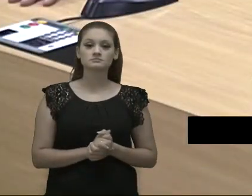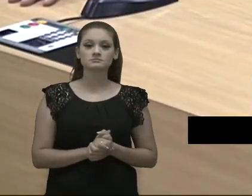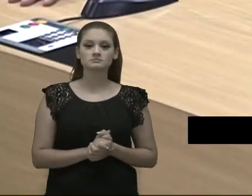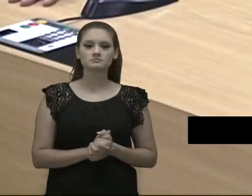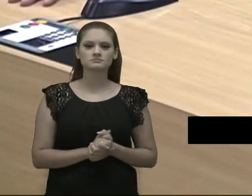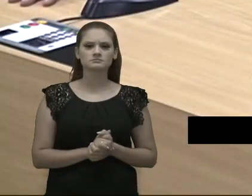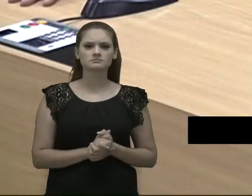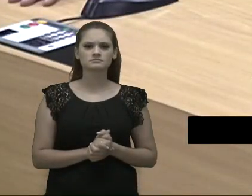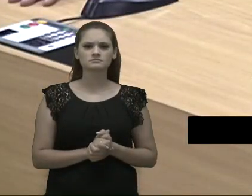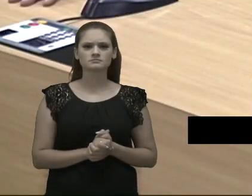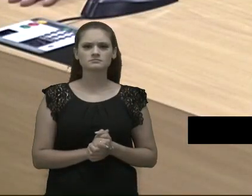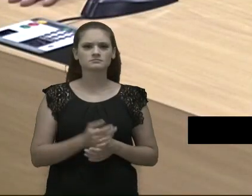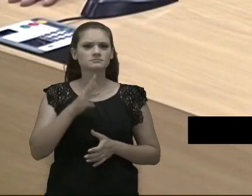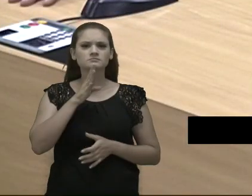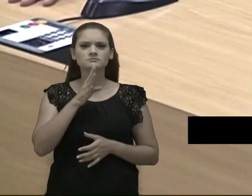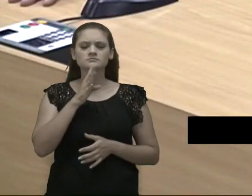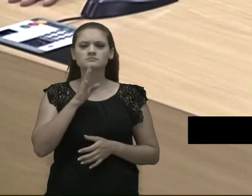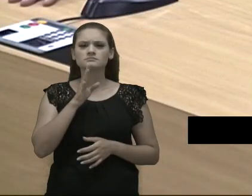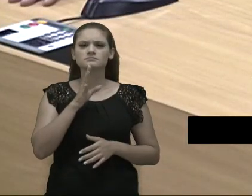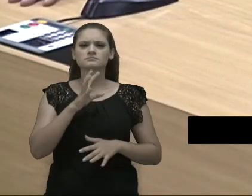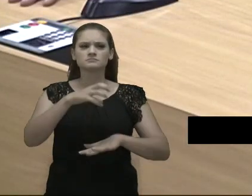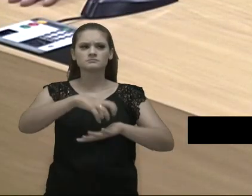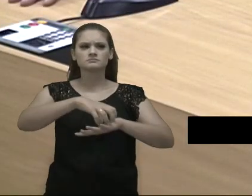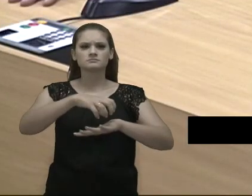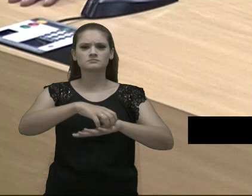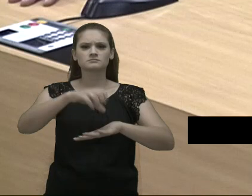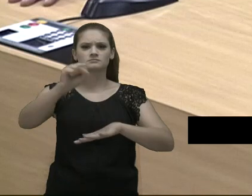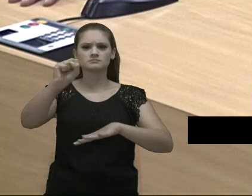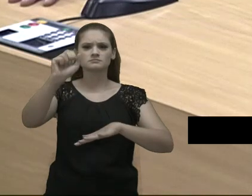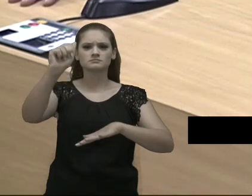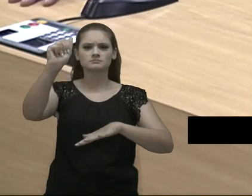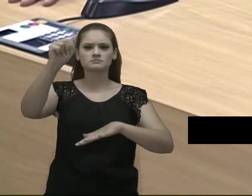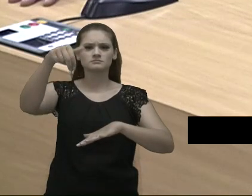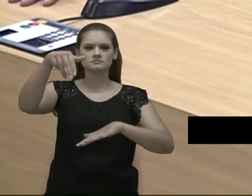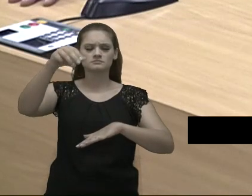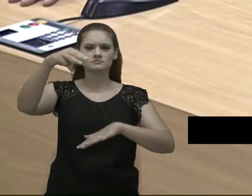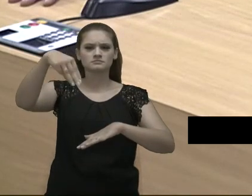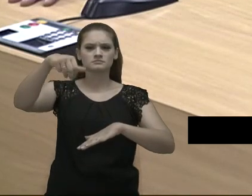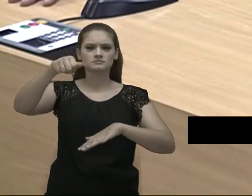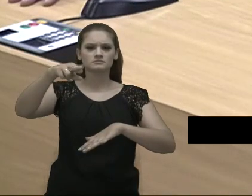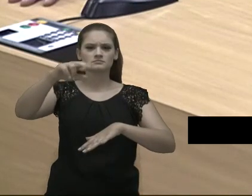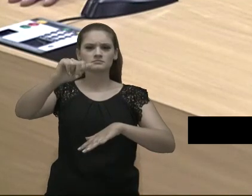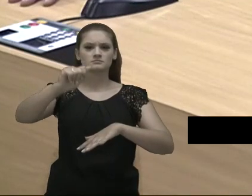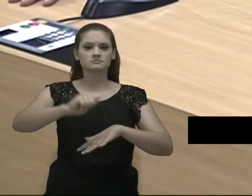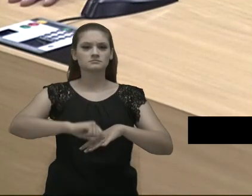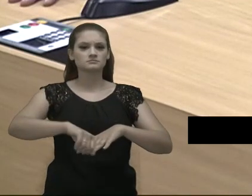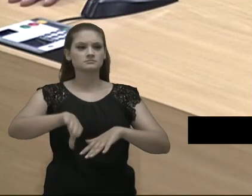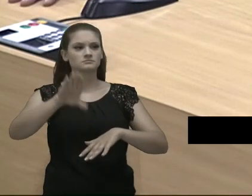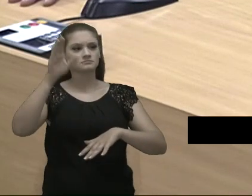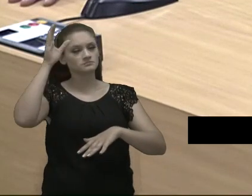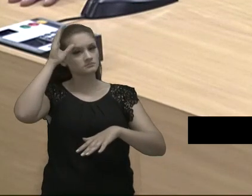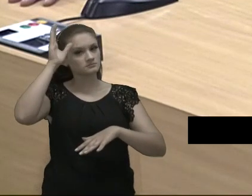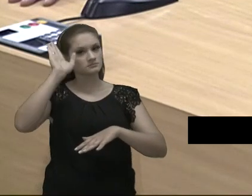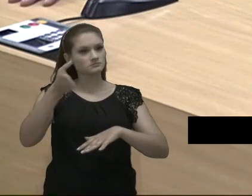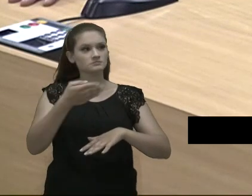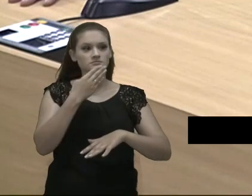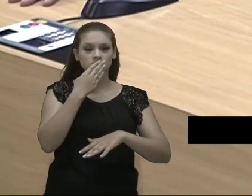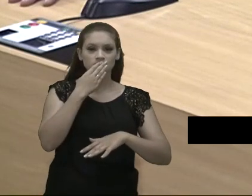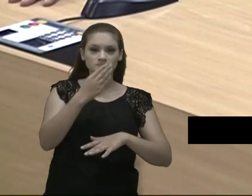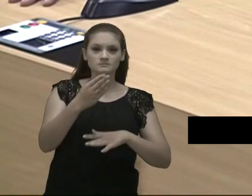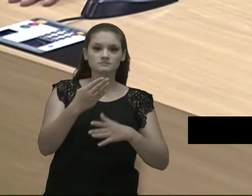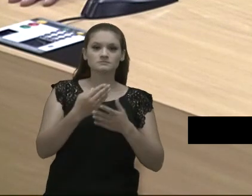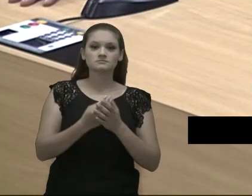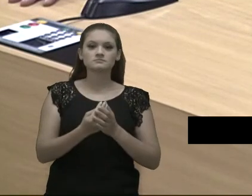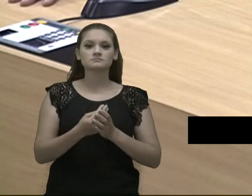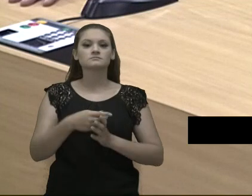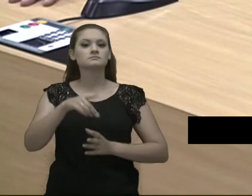O senhor tem conhecimento? Eu tenho. Na UPA San Marino, a sobrinha que já pediu para ser retirada